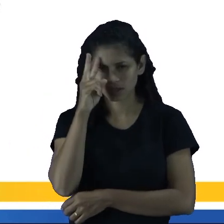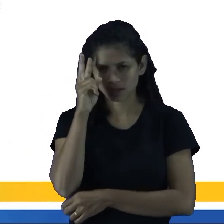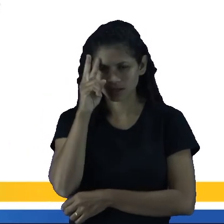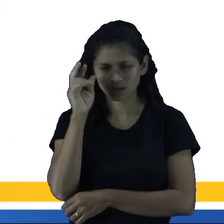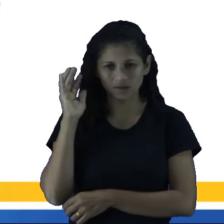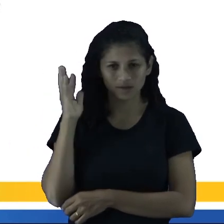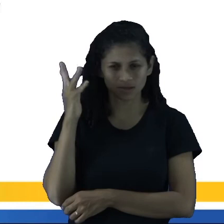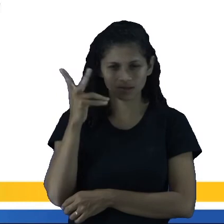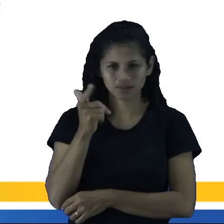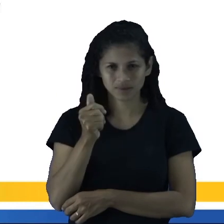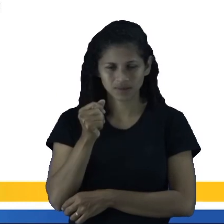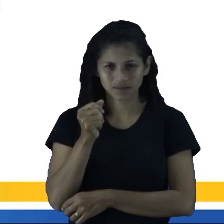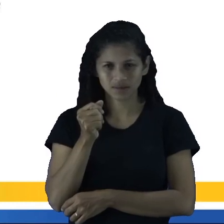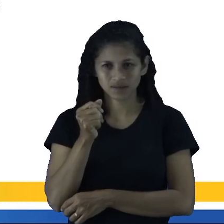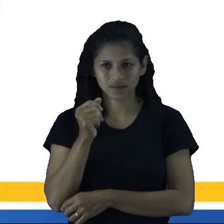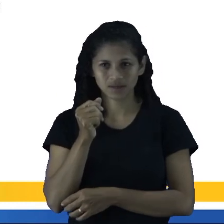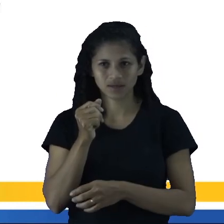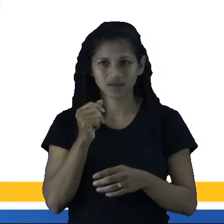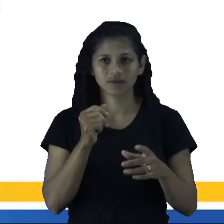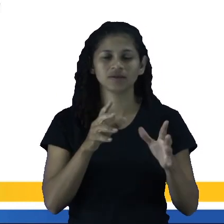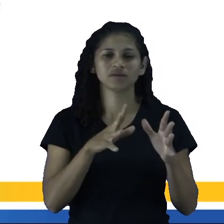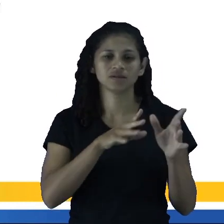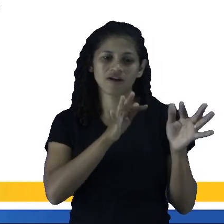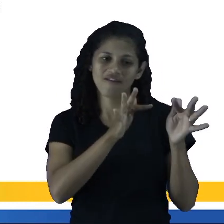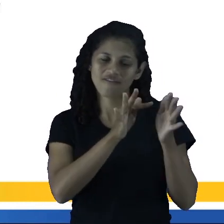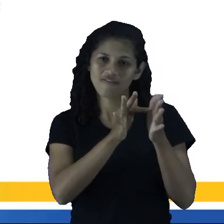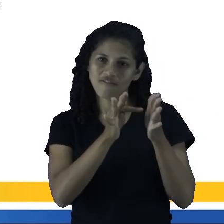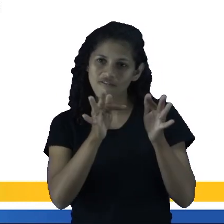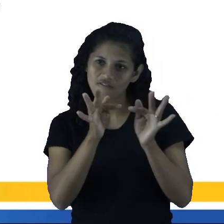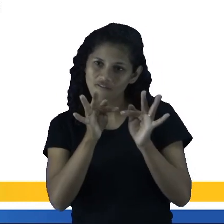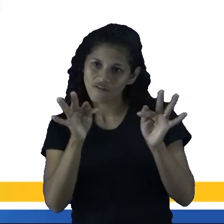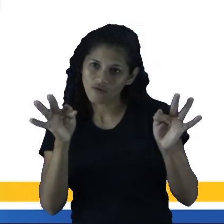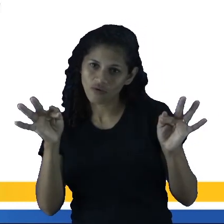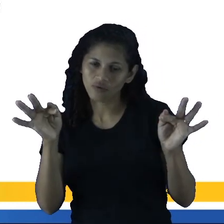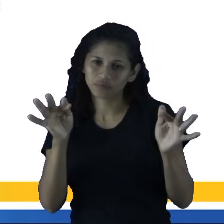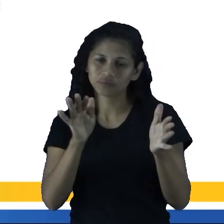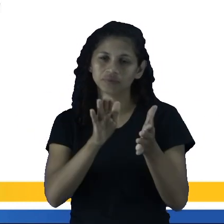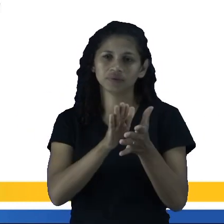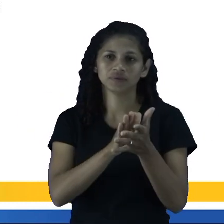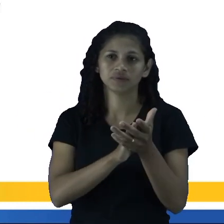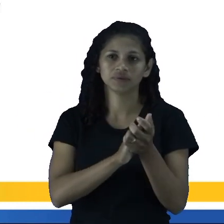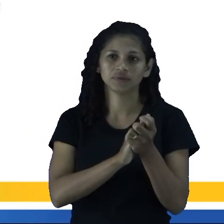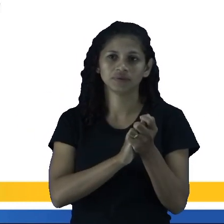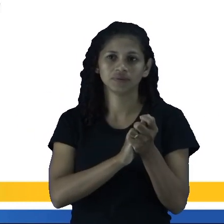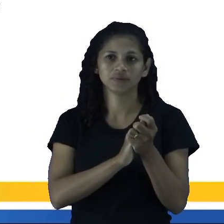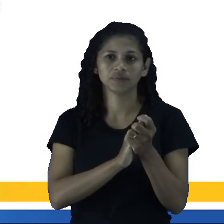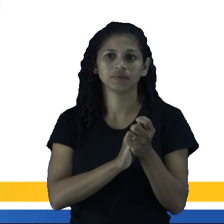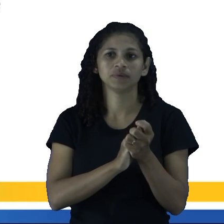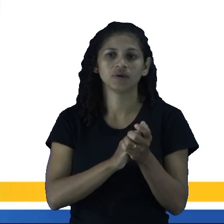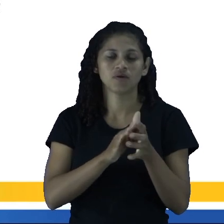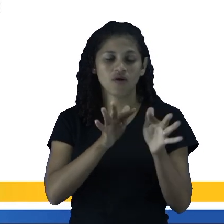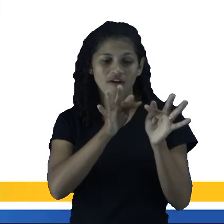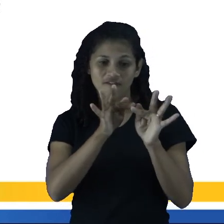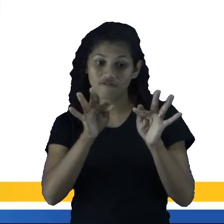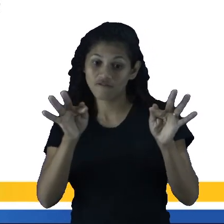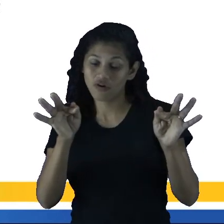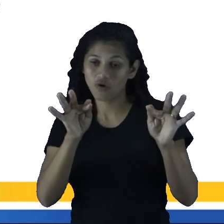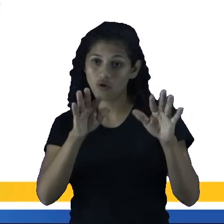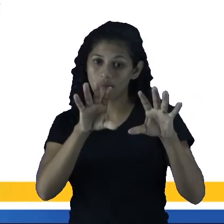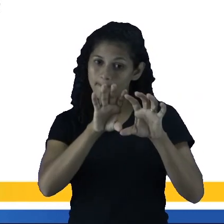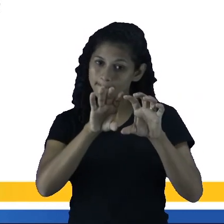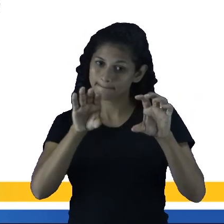é o número de elementos, K é o total de subconjuntos, que são os agrupamentos que se pede na questão, essa aqui é a fórmula, tá